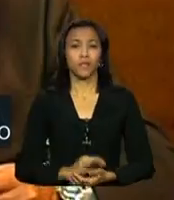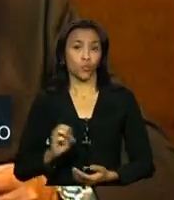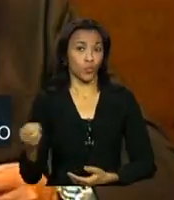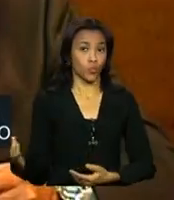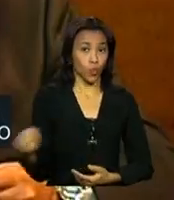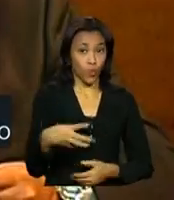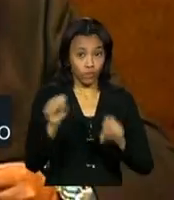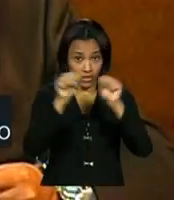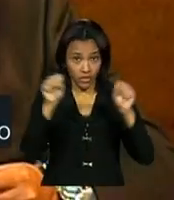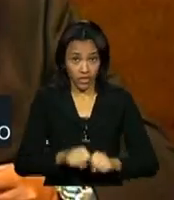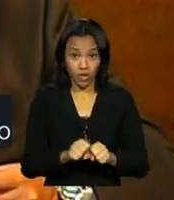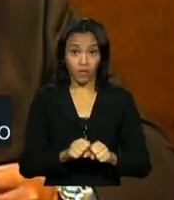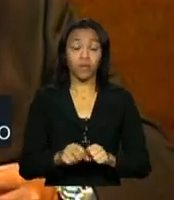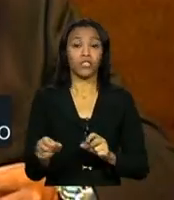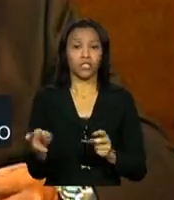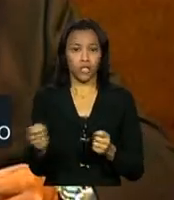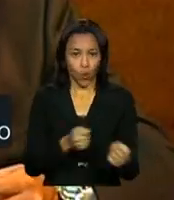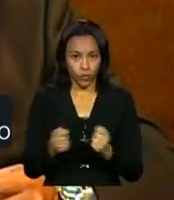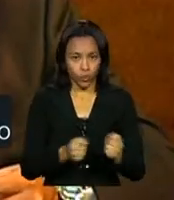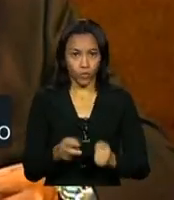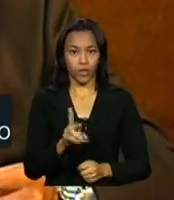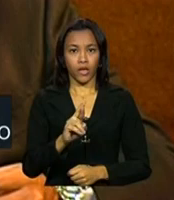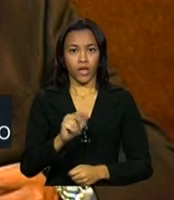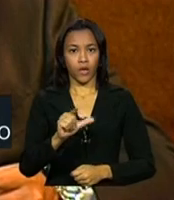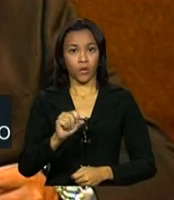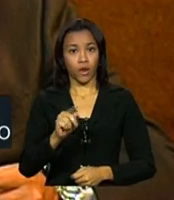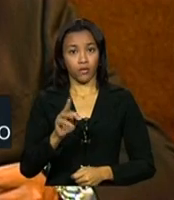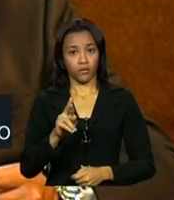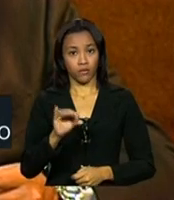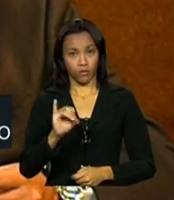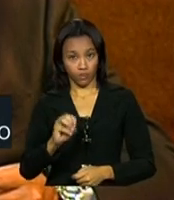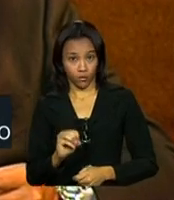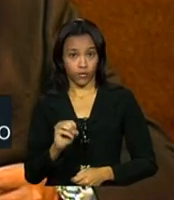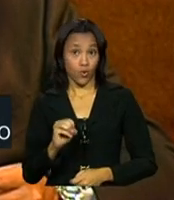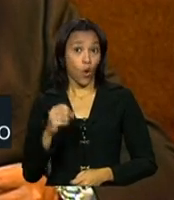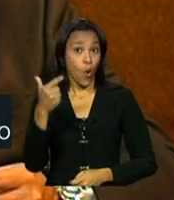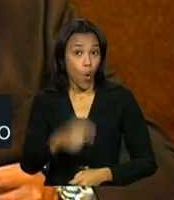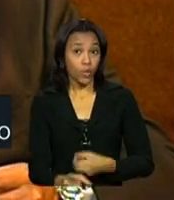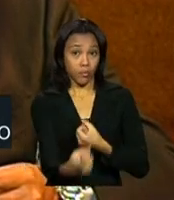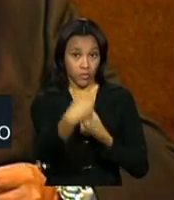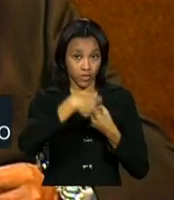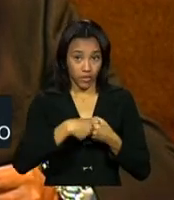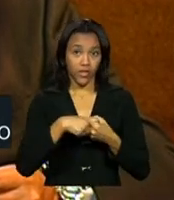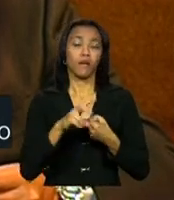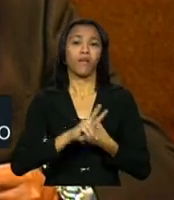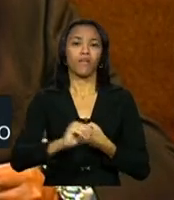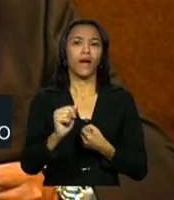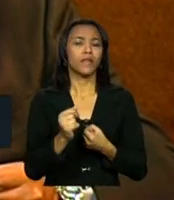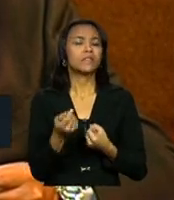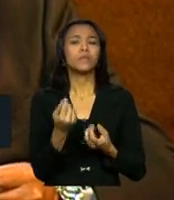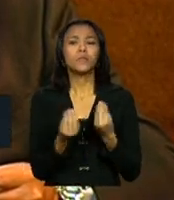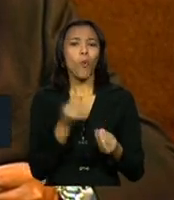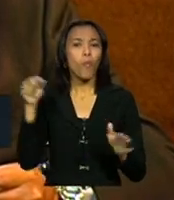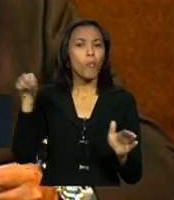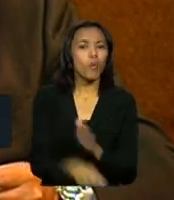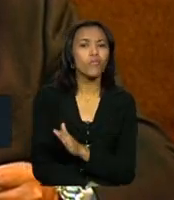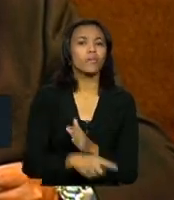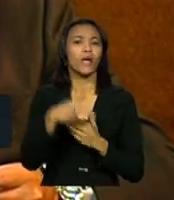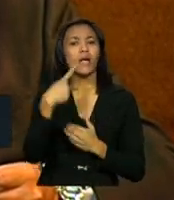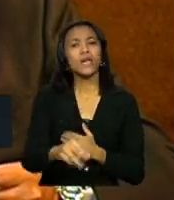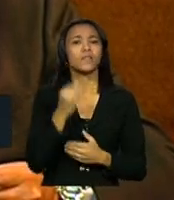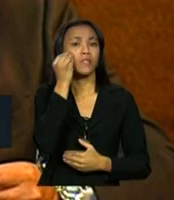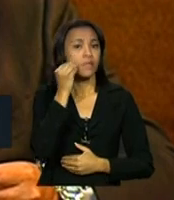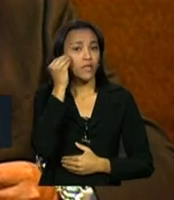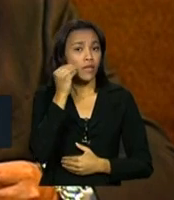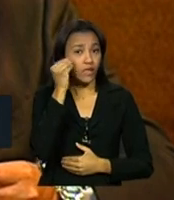sistema regulatório os próximos passos desta parceria tratarão de aprofundar a experiência